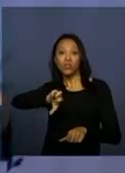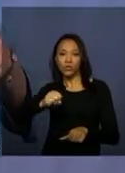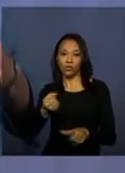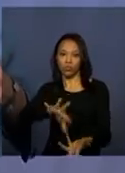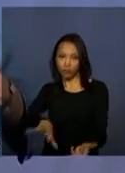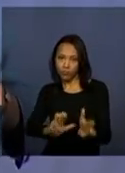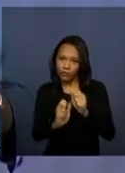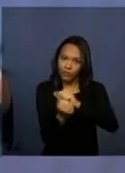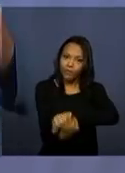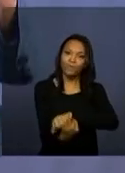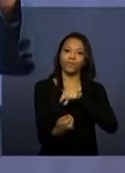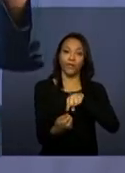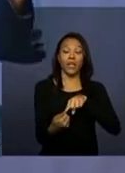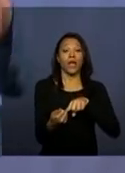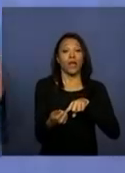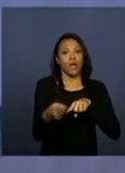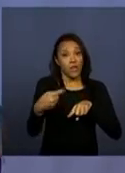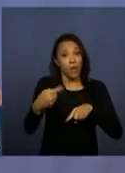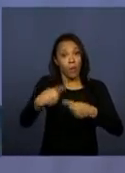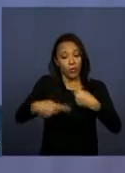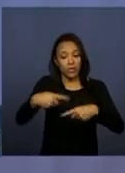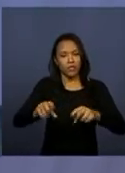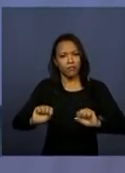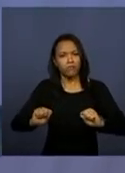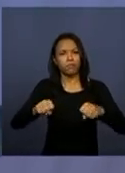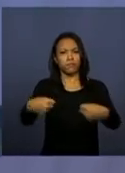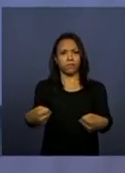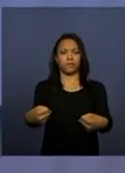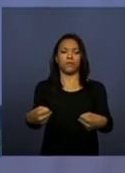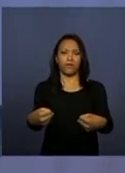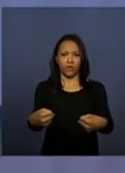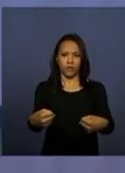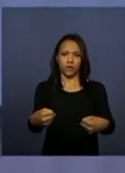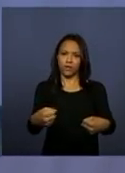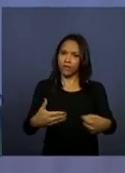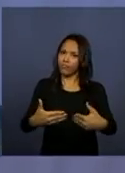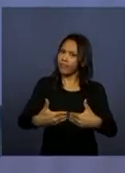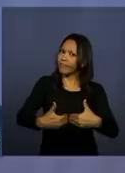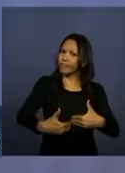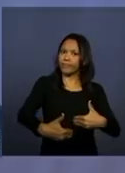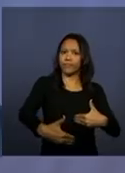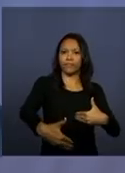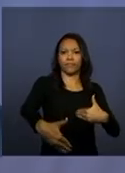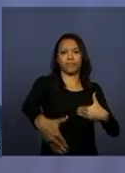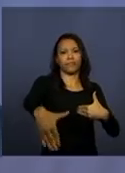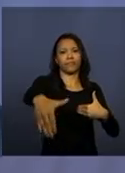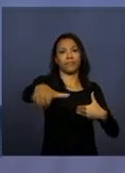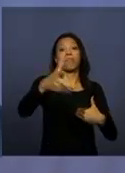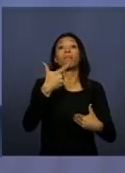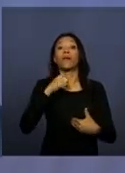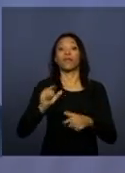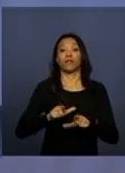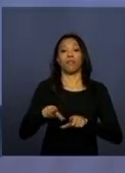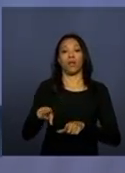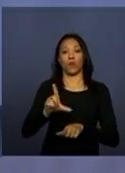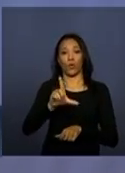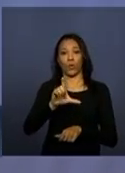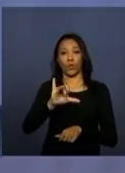incentiva aquilo que vai dar mais força ao longo de todo o tempo aos catadores. Primeiro,